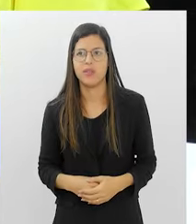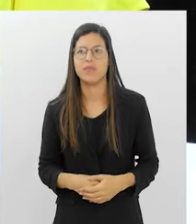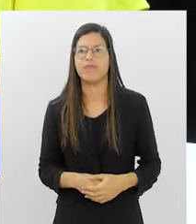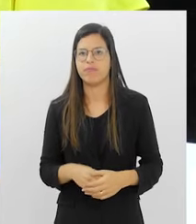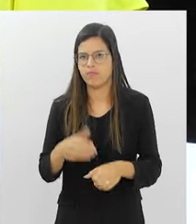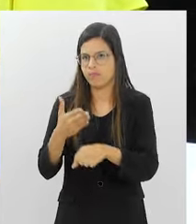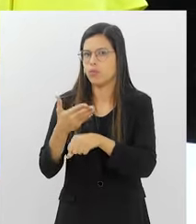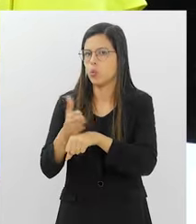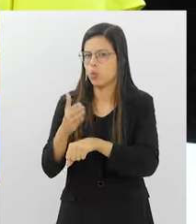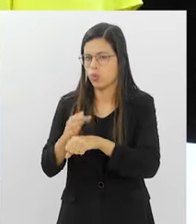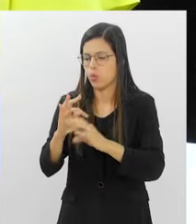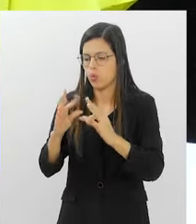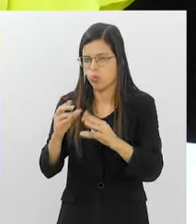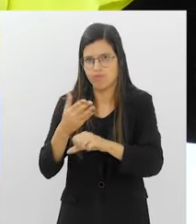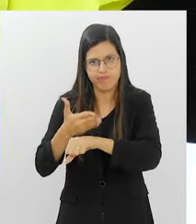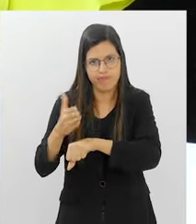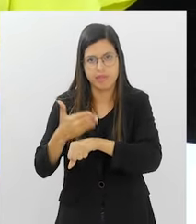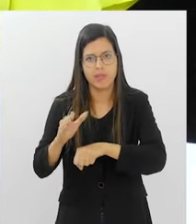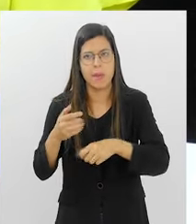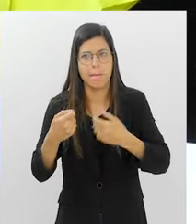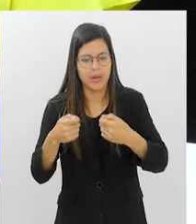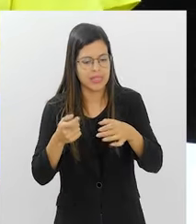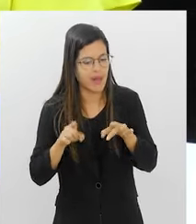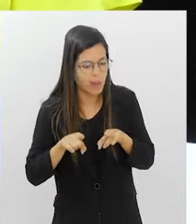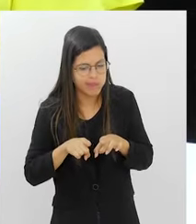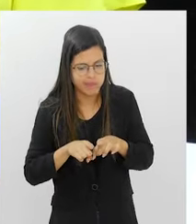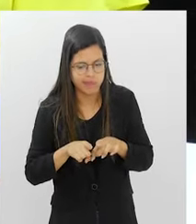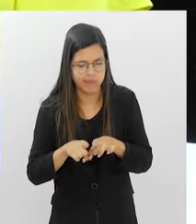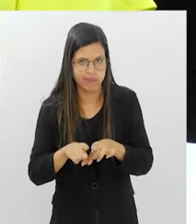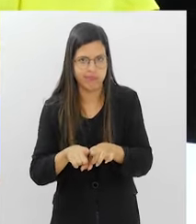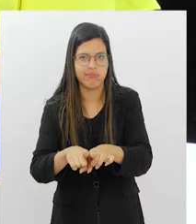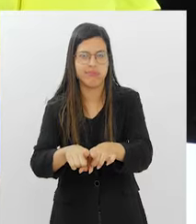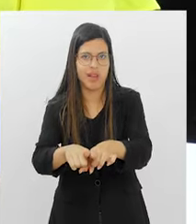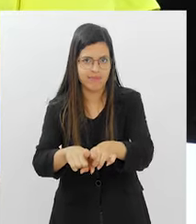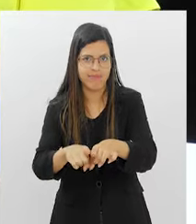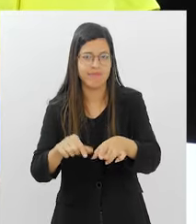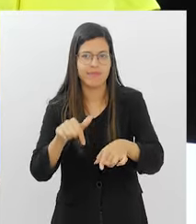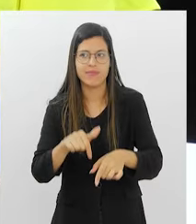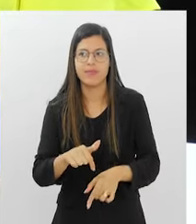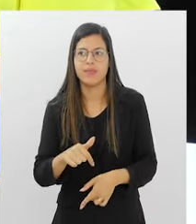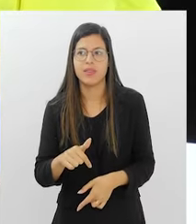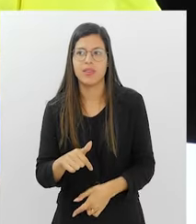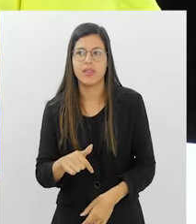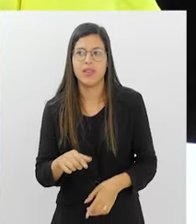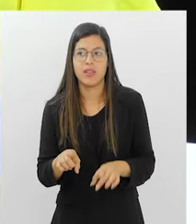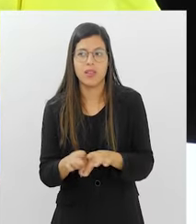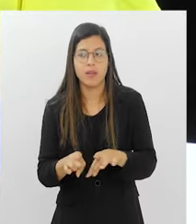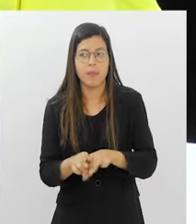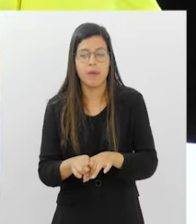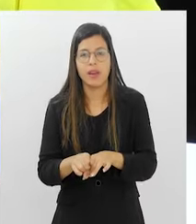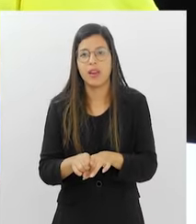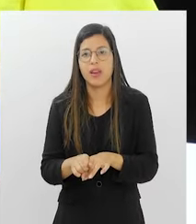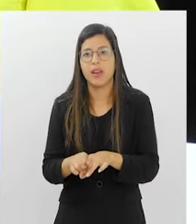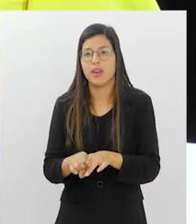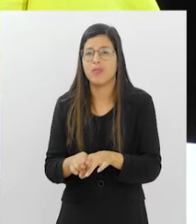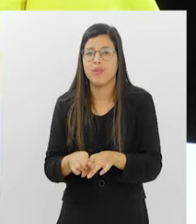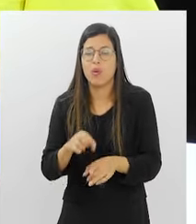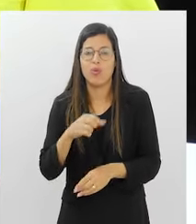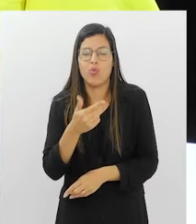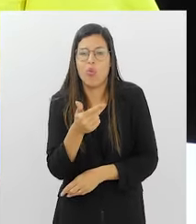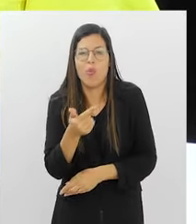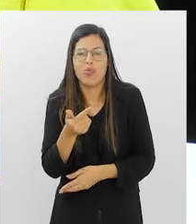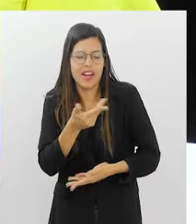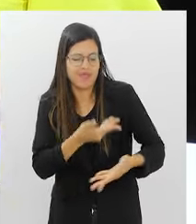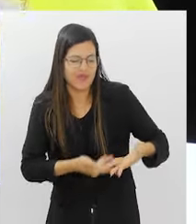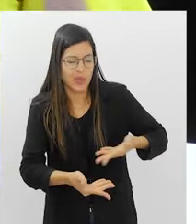muito ensaiado tem que ter uma sintonia muito é a sintonia tem que tá boa com a escola acredito que o vilão também é quando não se tem essa